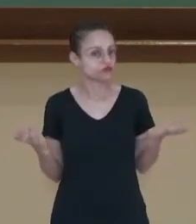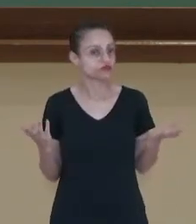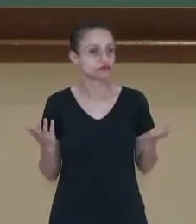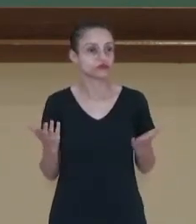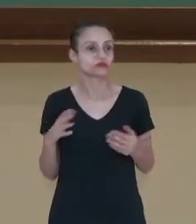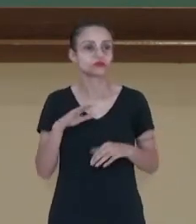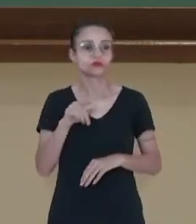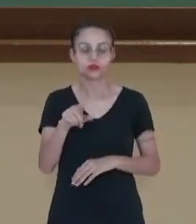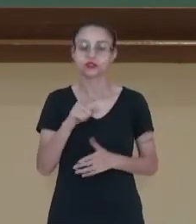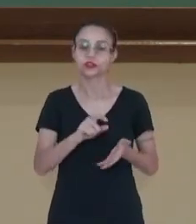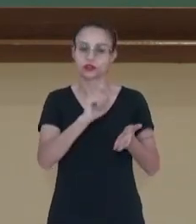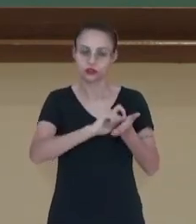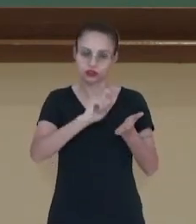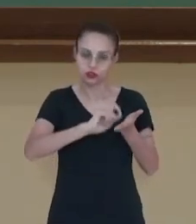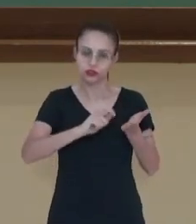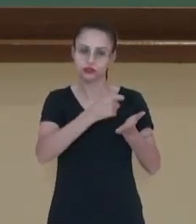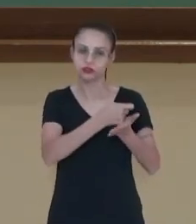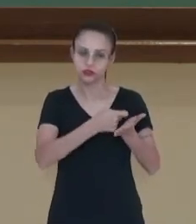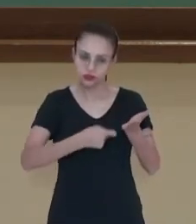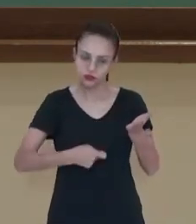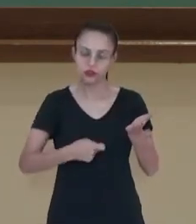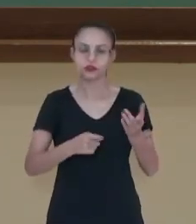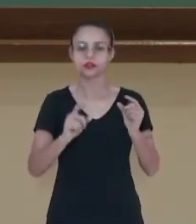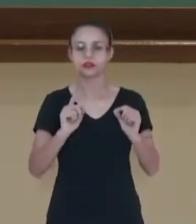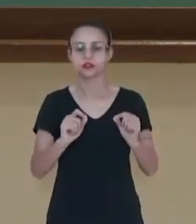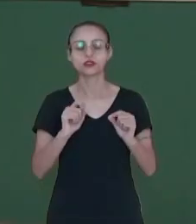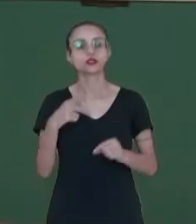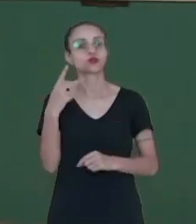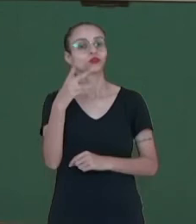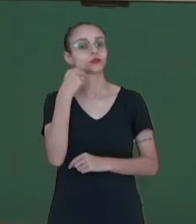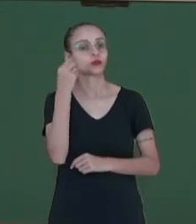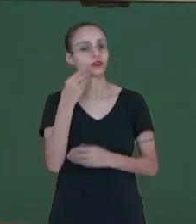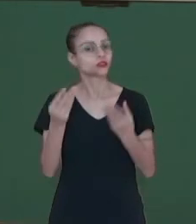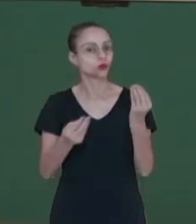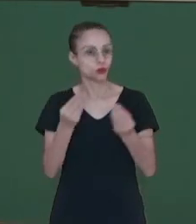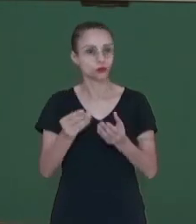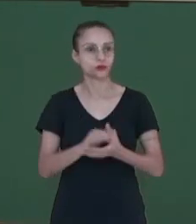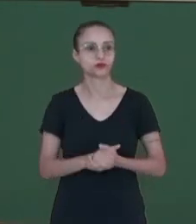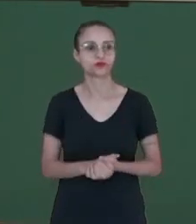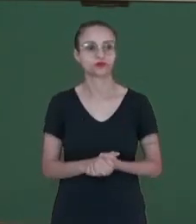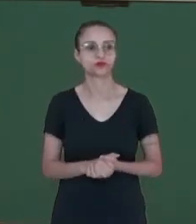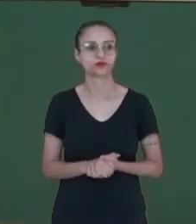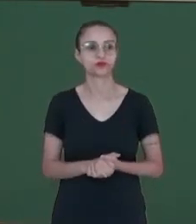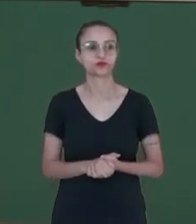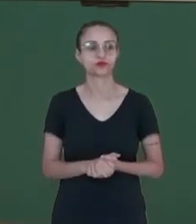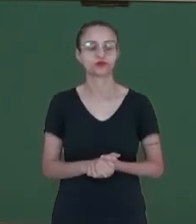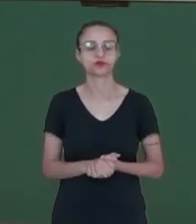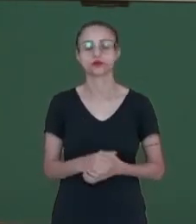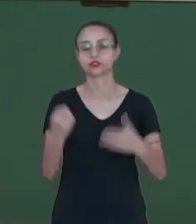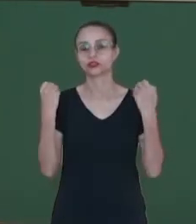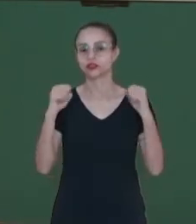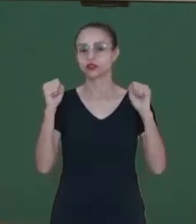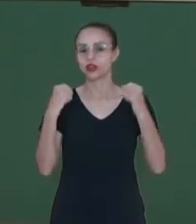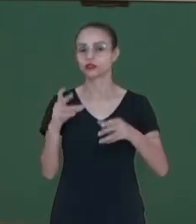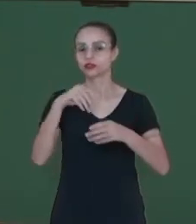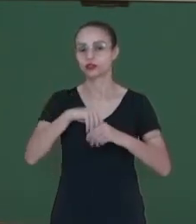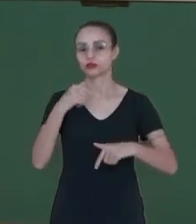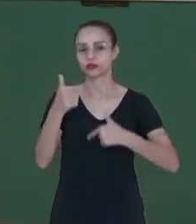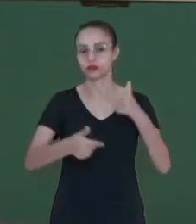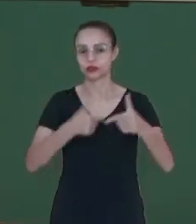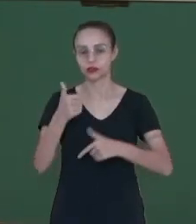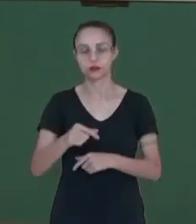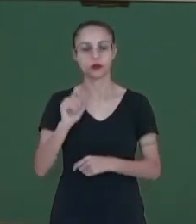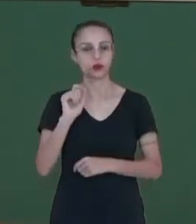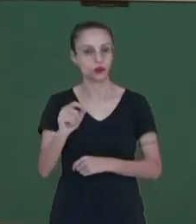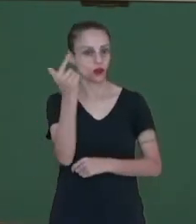lá, registra no seu caderno e qual foi a sua experiência. A ginástica laboral. Então, a ginástica laboral é